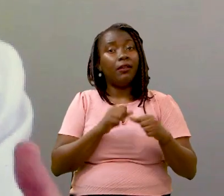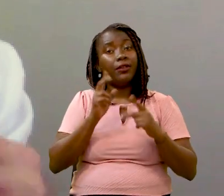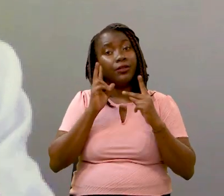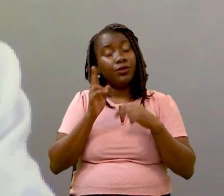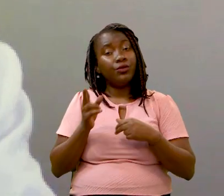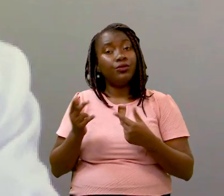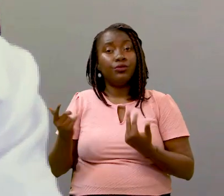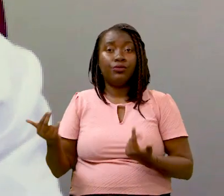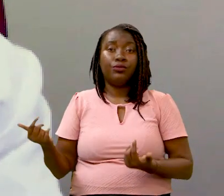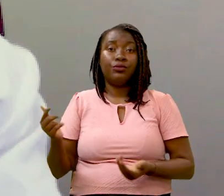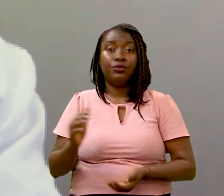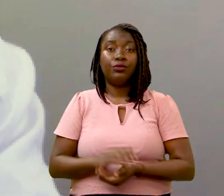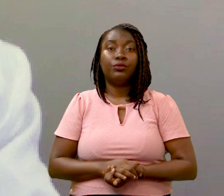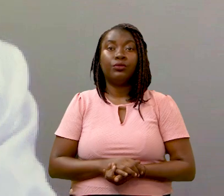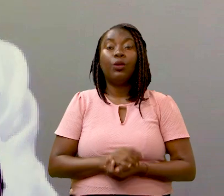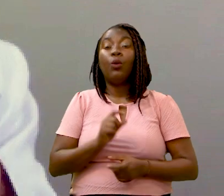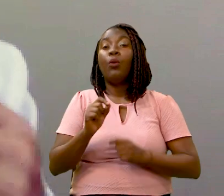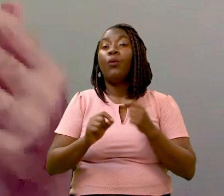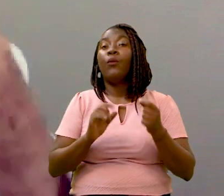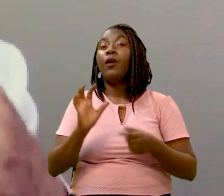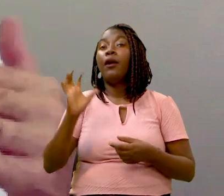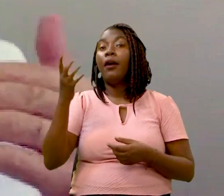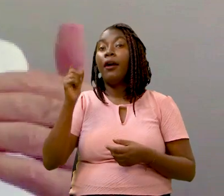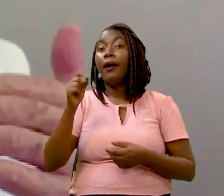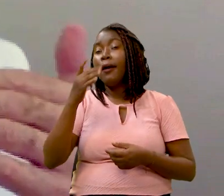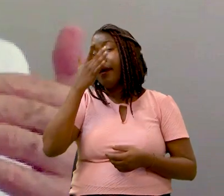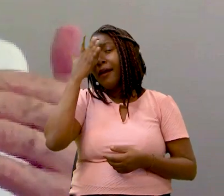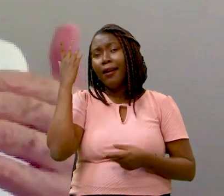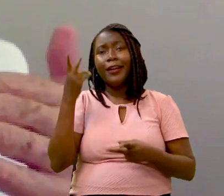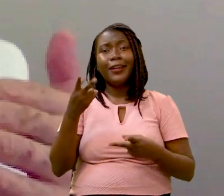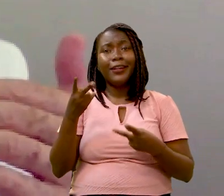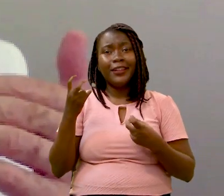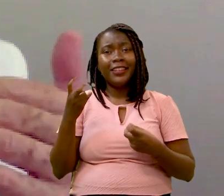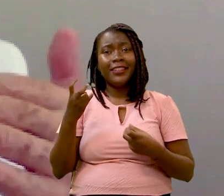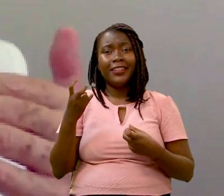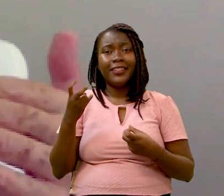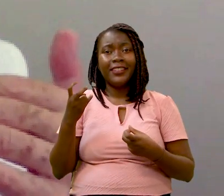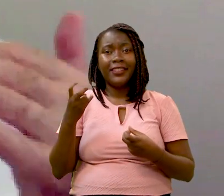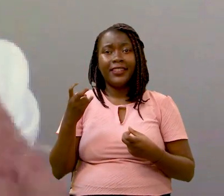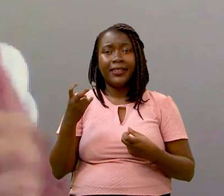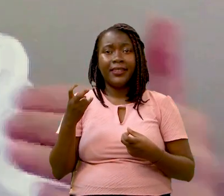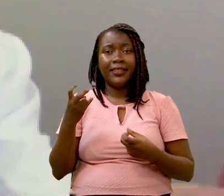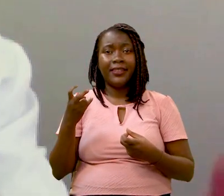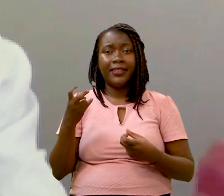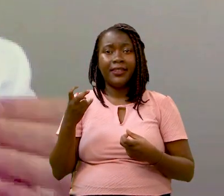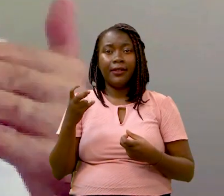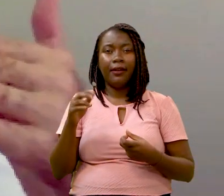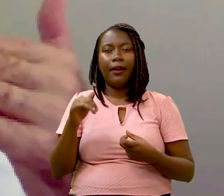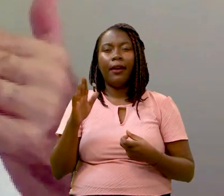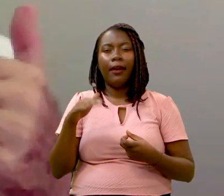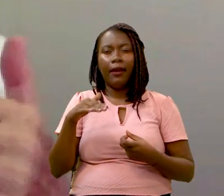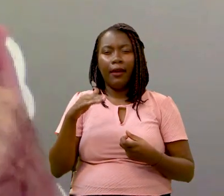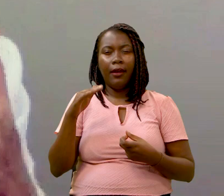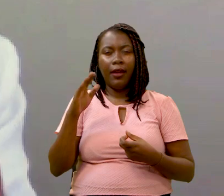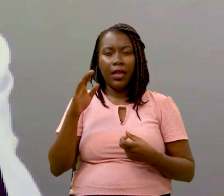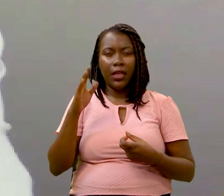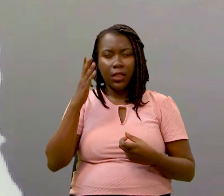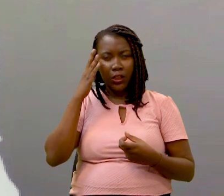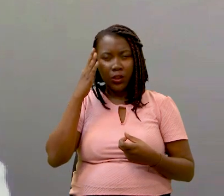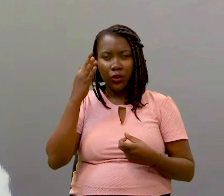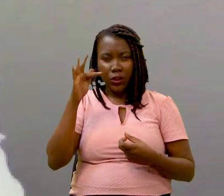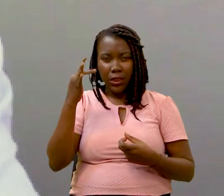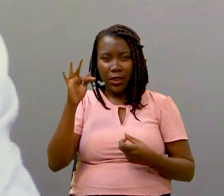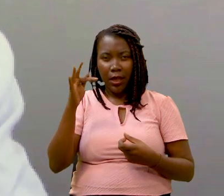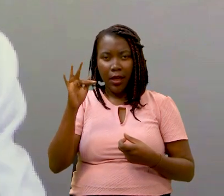sono, mesma coisa. E o que acontece é que o indivíduo acaba percebendo, né? No jeito, toma vinho e tem dor de cabeça, toma